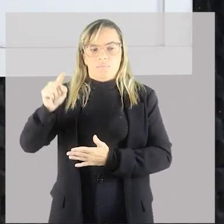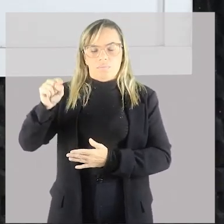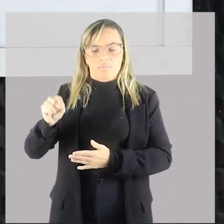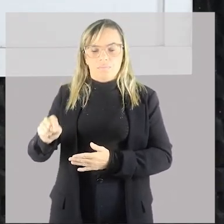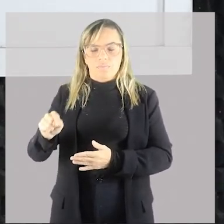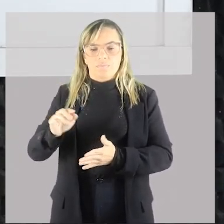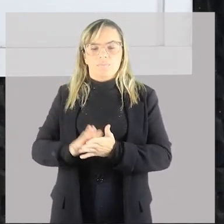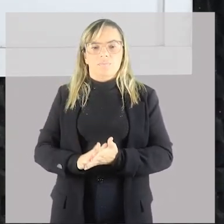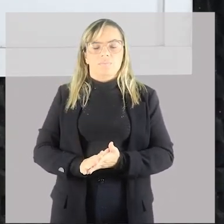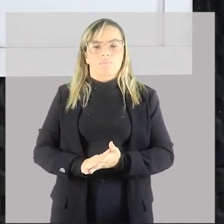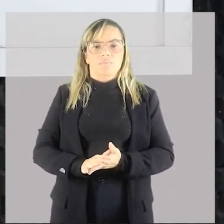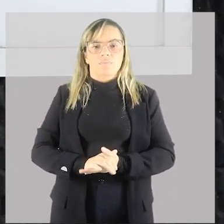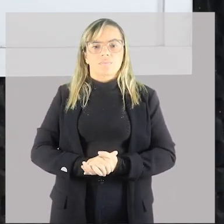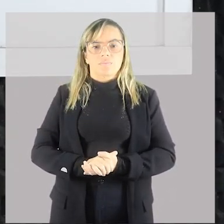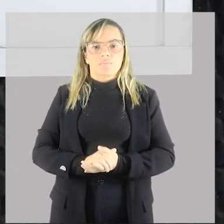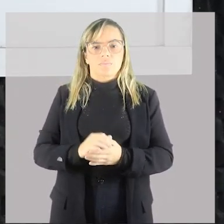fatorial.